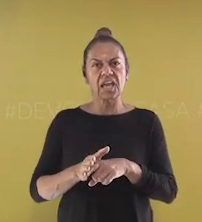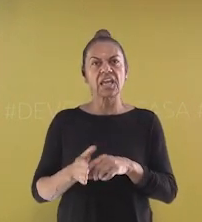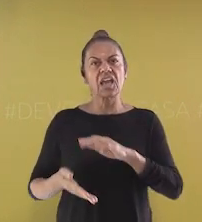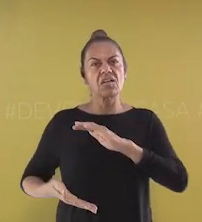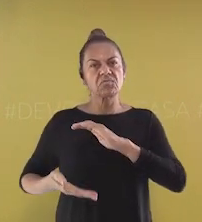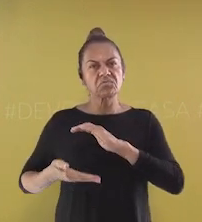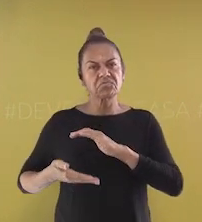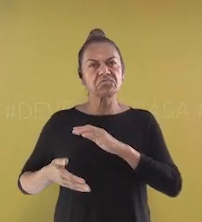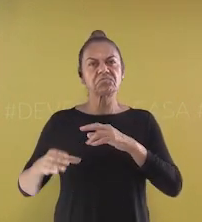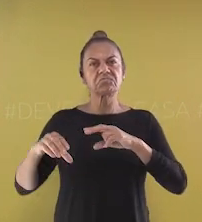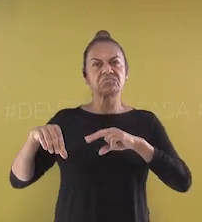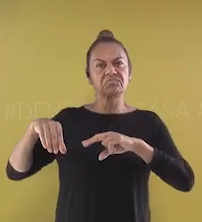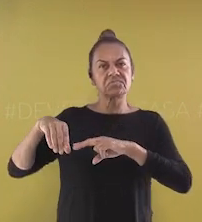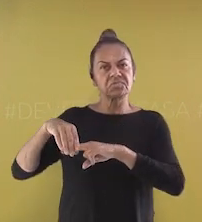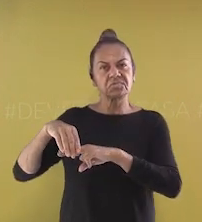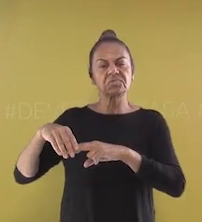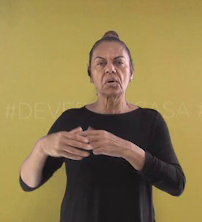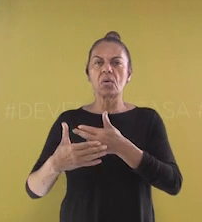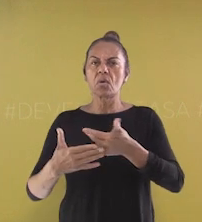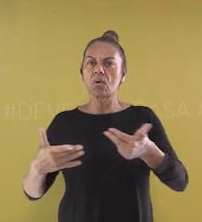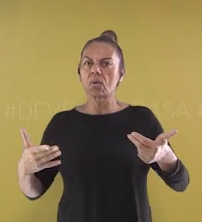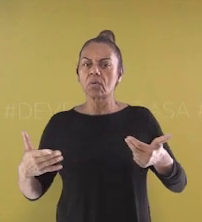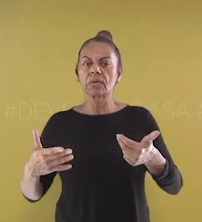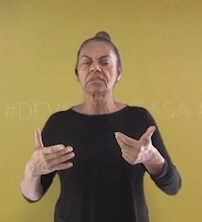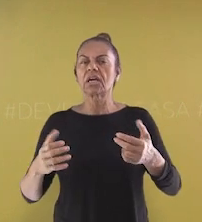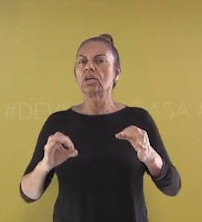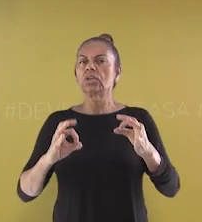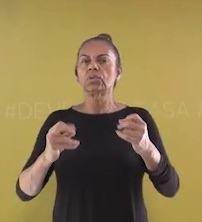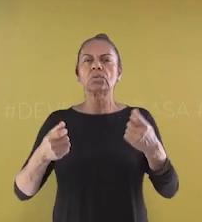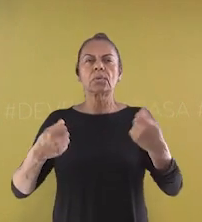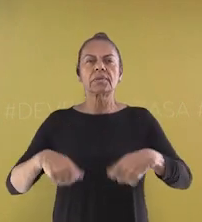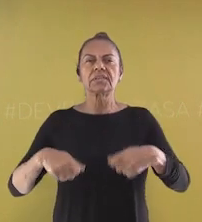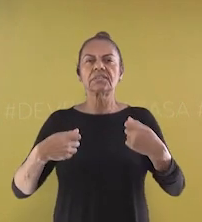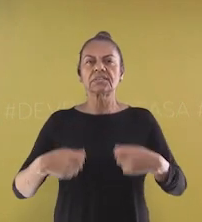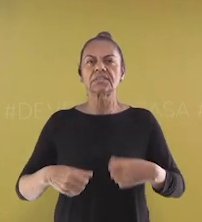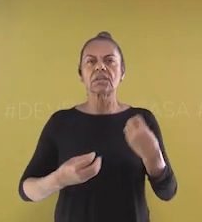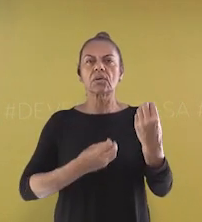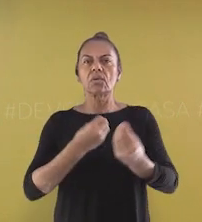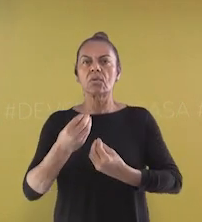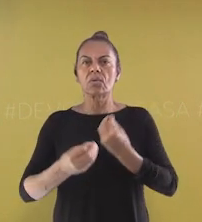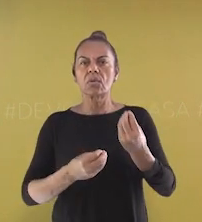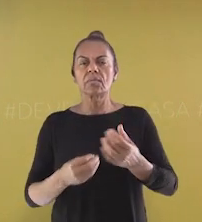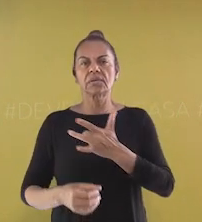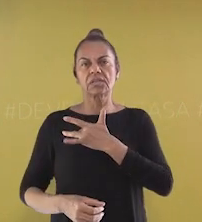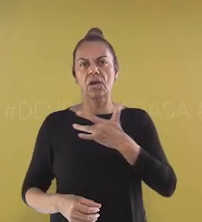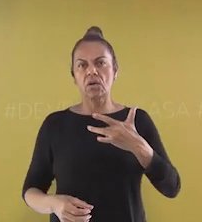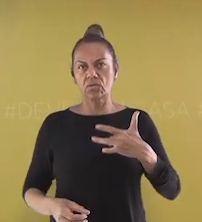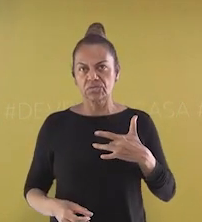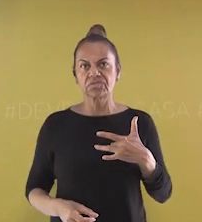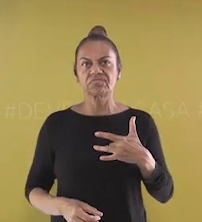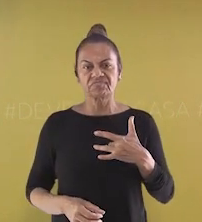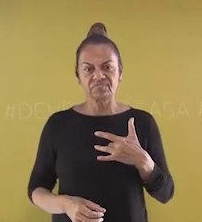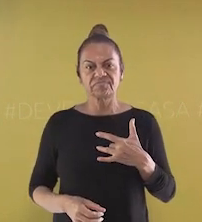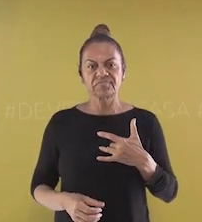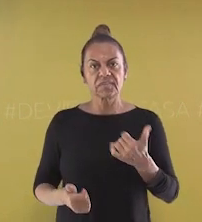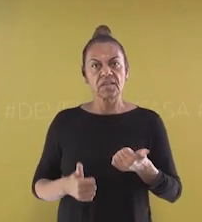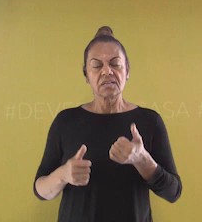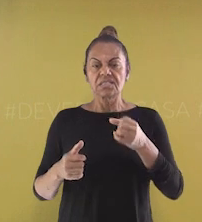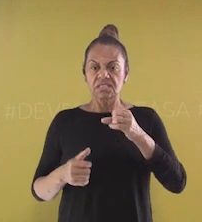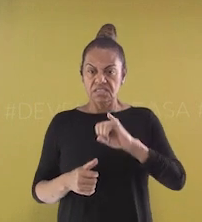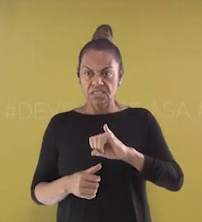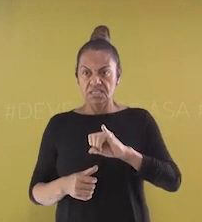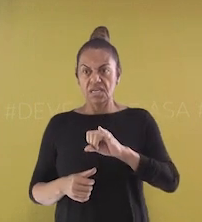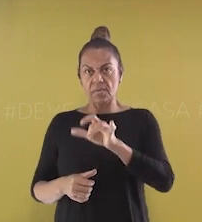medicamentos, exames, internação e procedimentos necessários à recuperação da saúde do paciente.